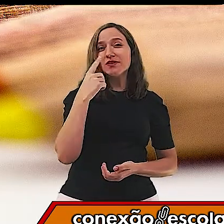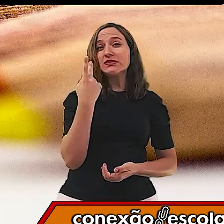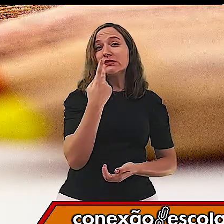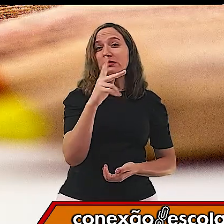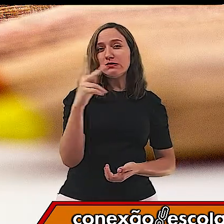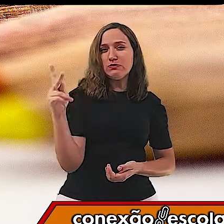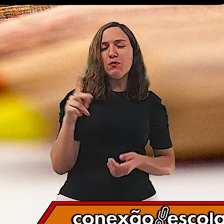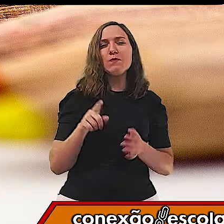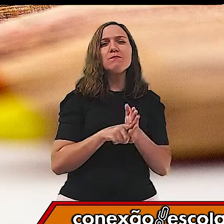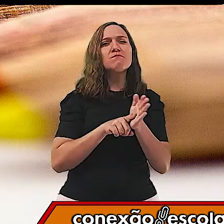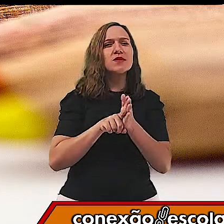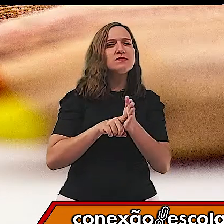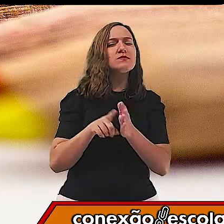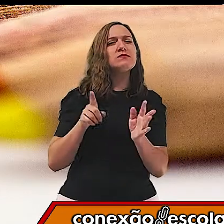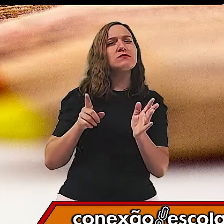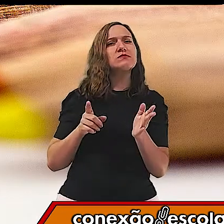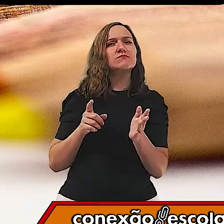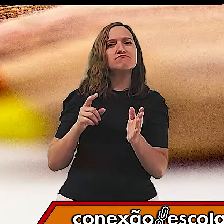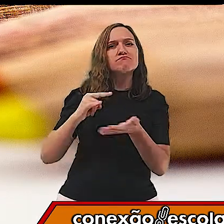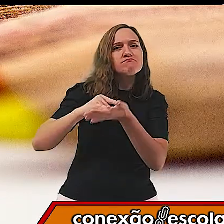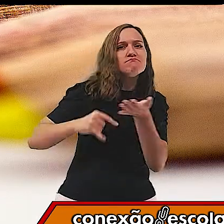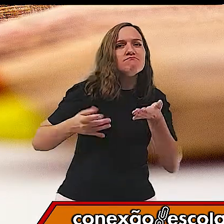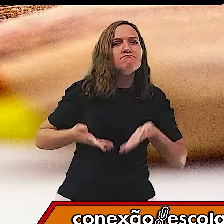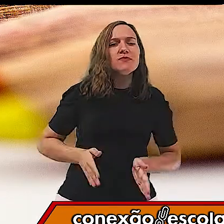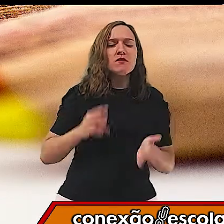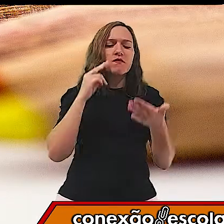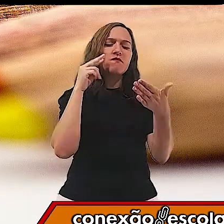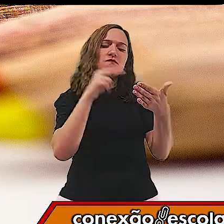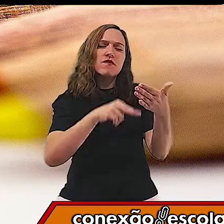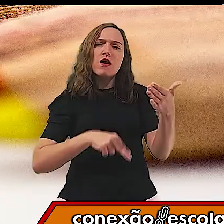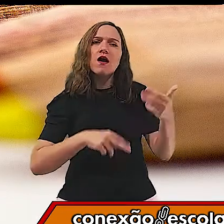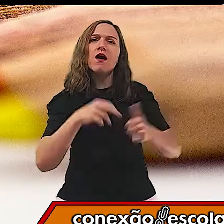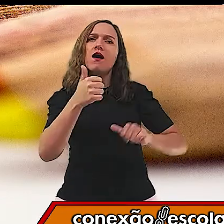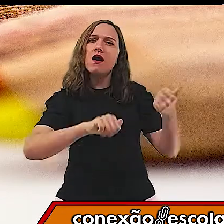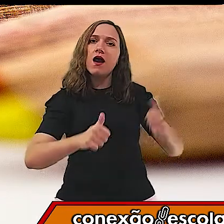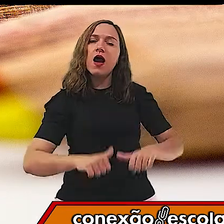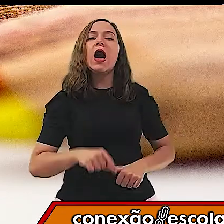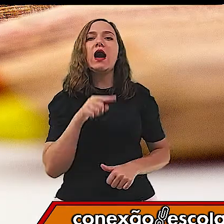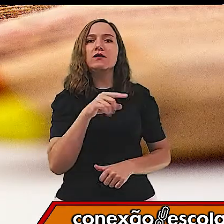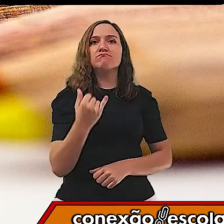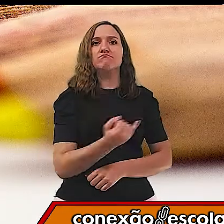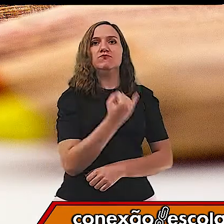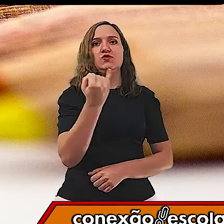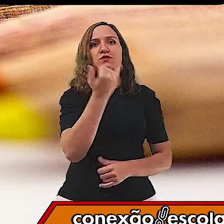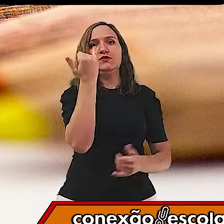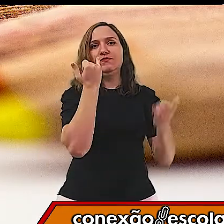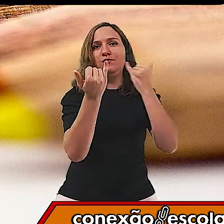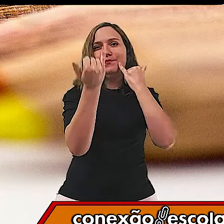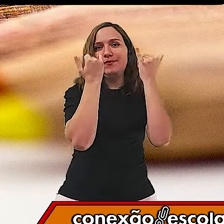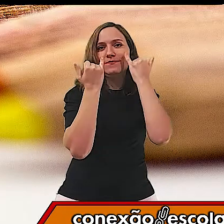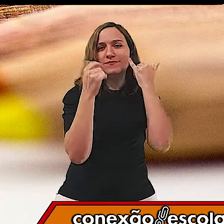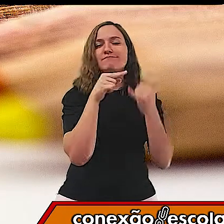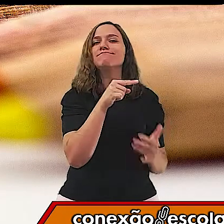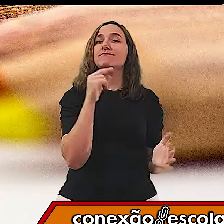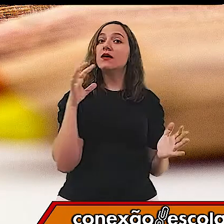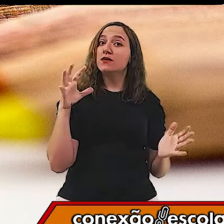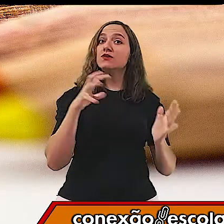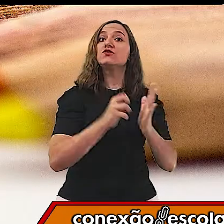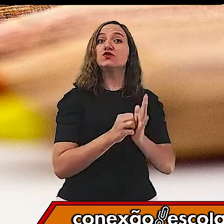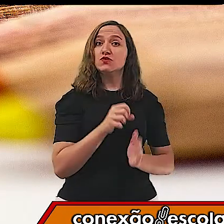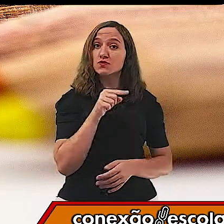seu? Essas informações são muito importantes. E elas ficam onde? No registro.